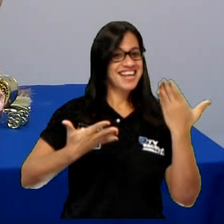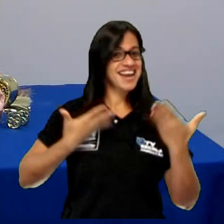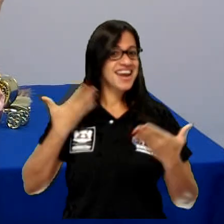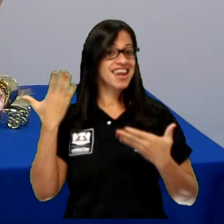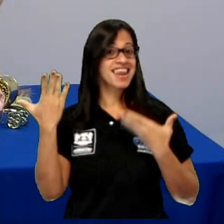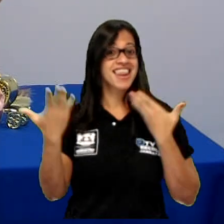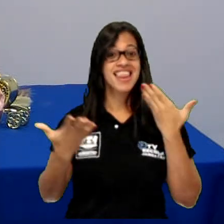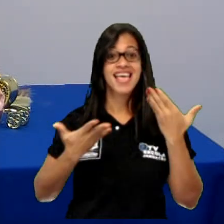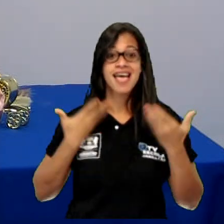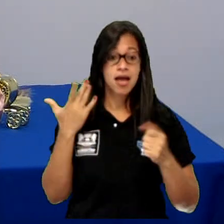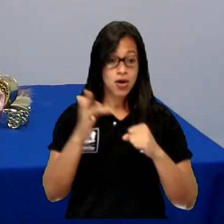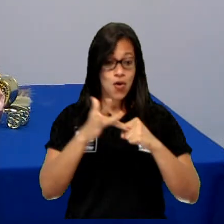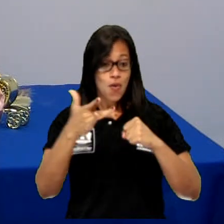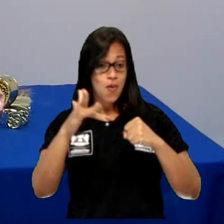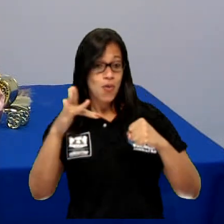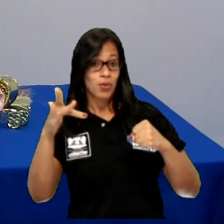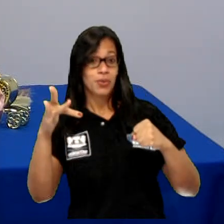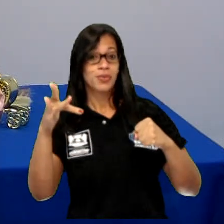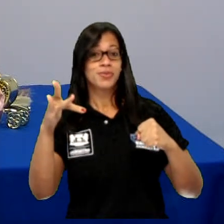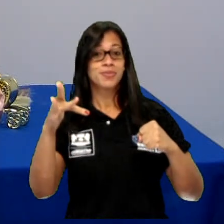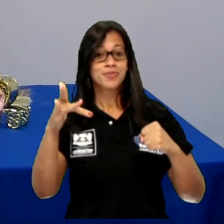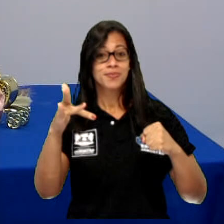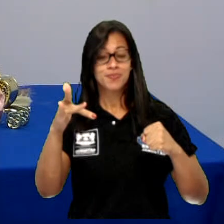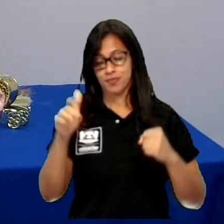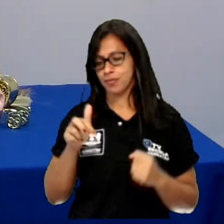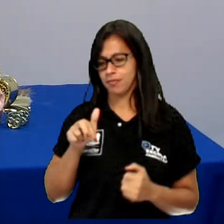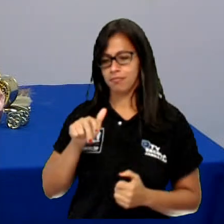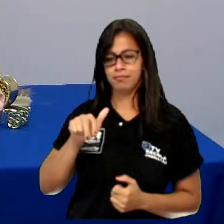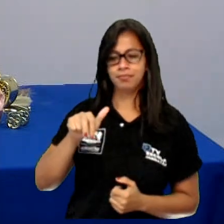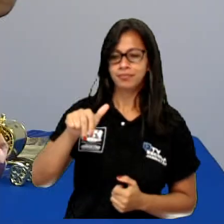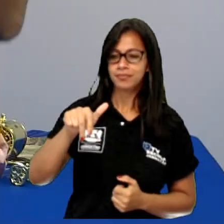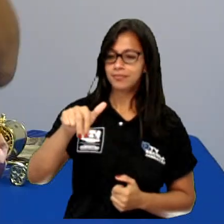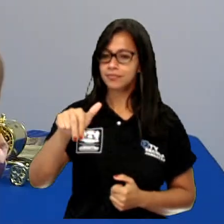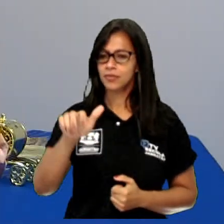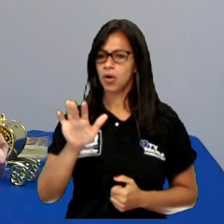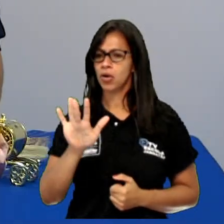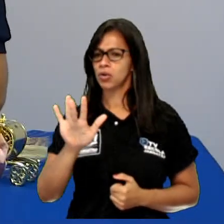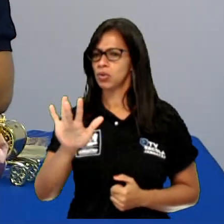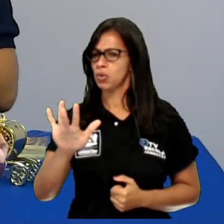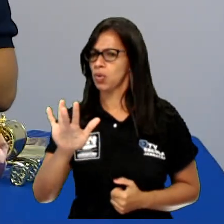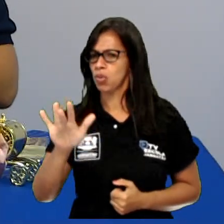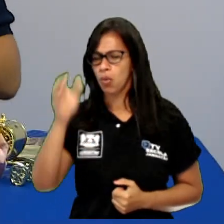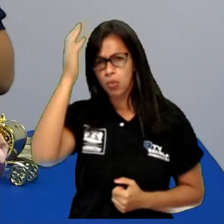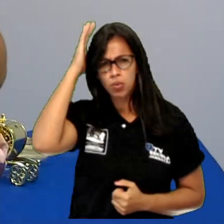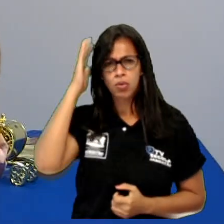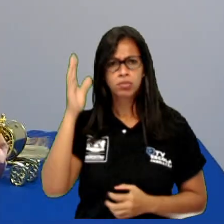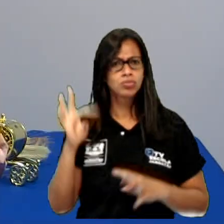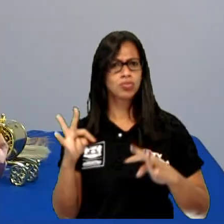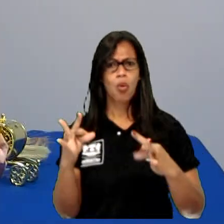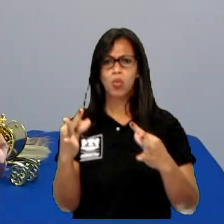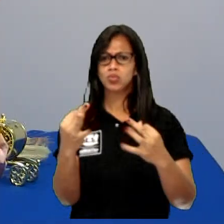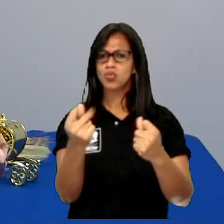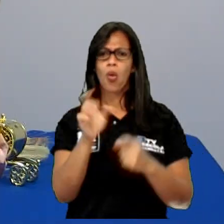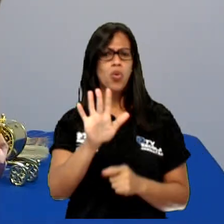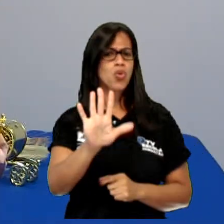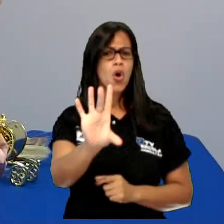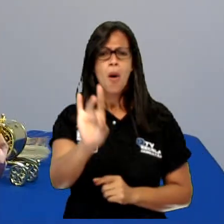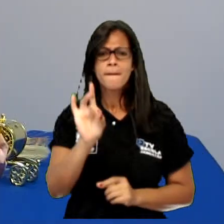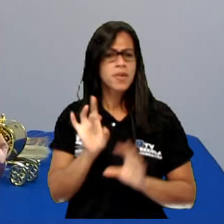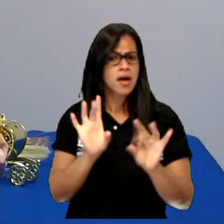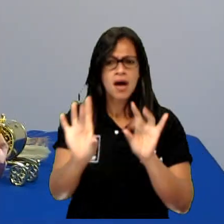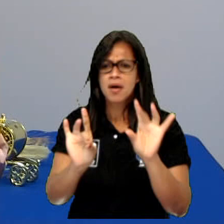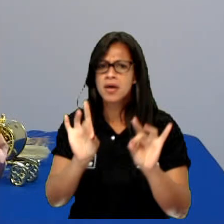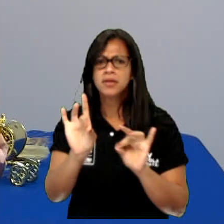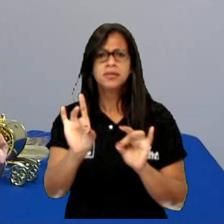ouro automaticamente. Levantou, tocou no shampoo, o shampoo virou ouro, a toalha virou ouro, a torneira do banheiro